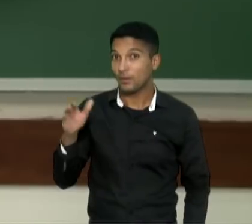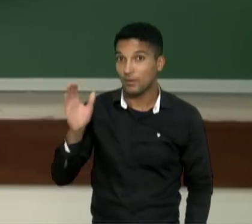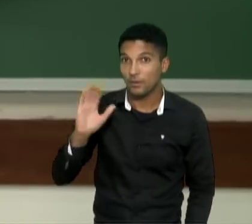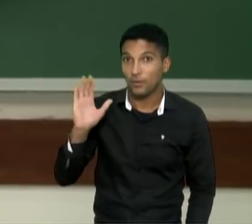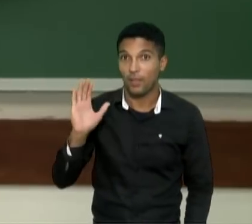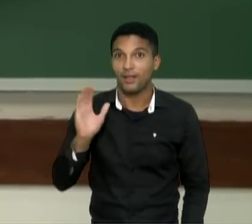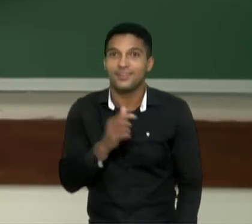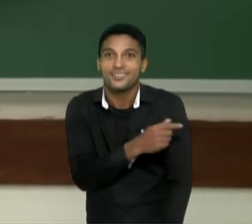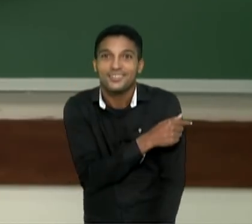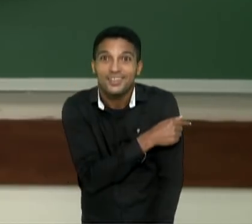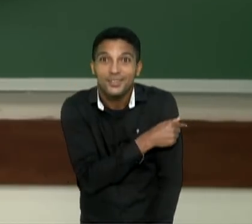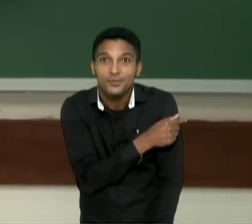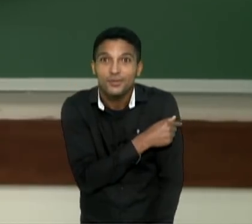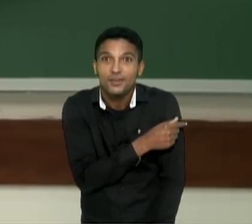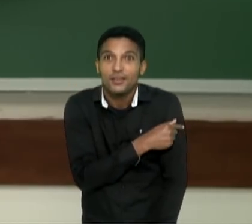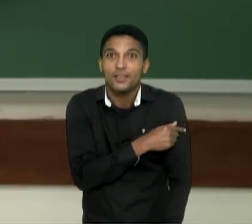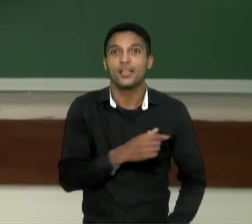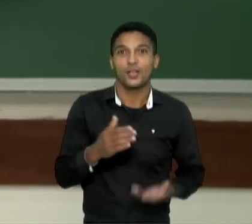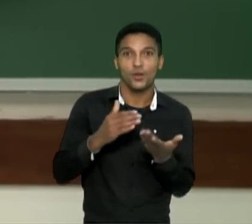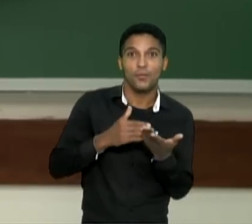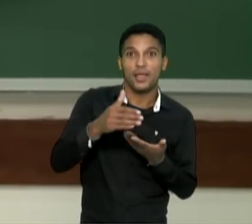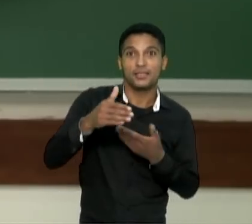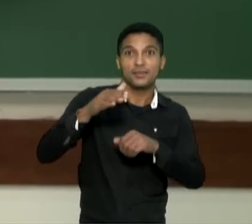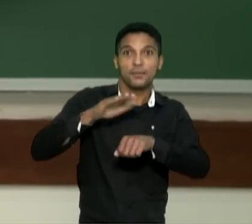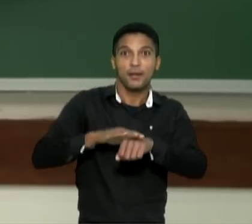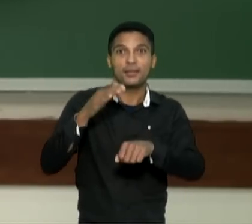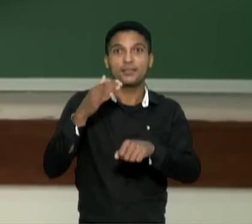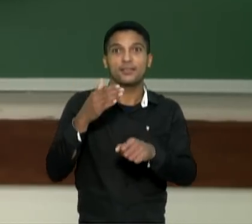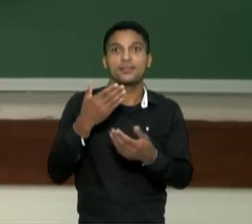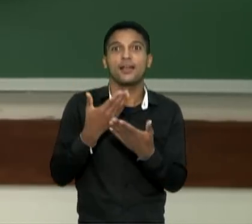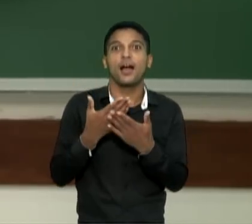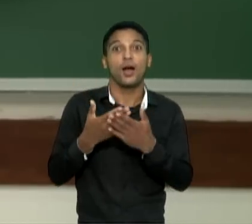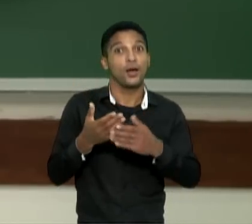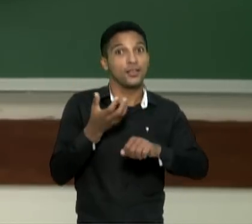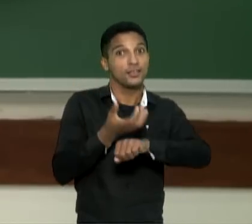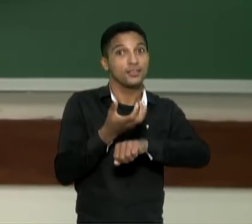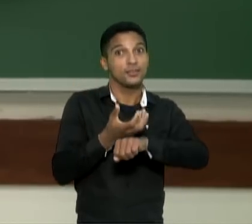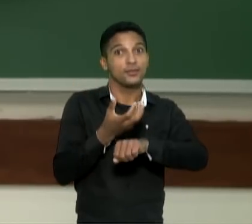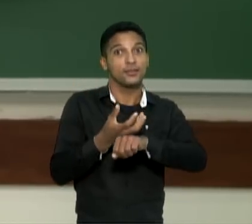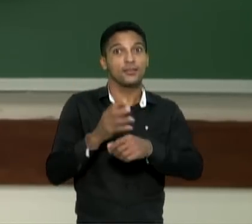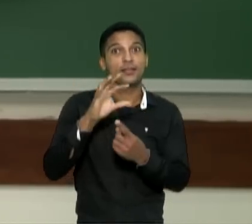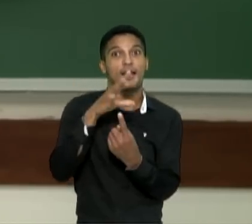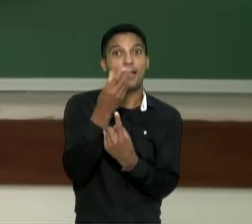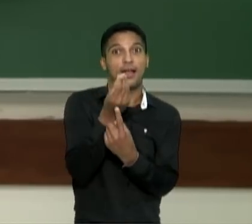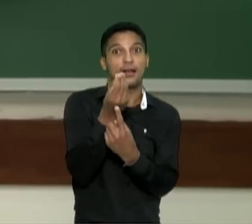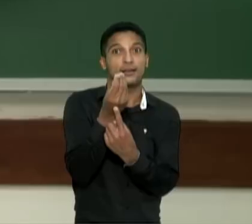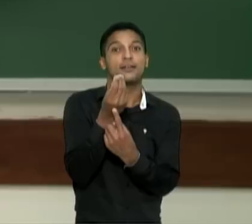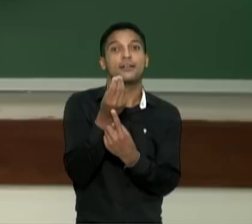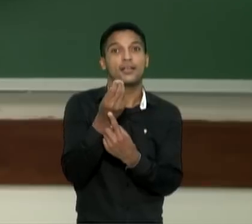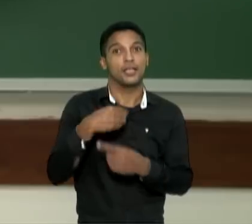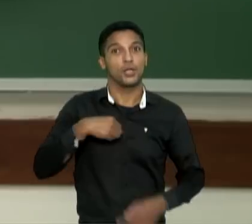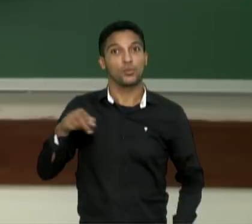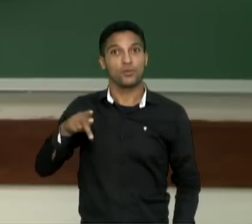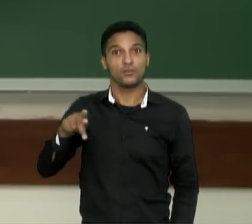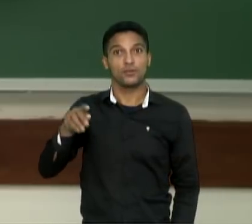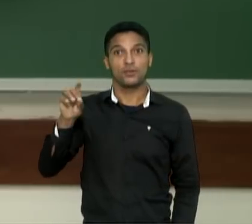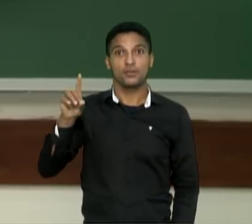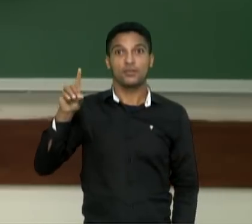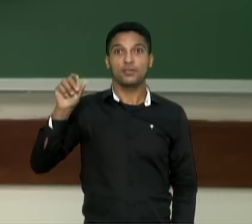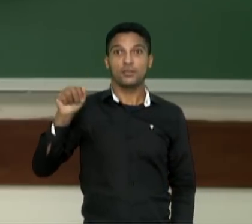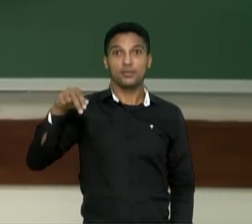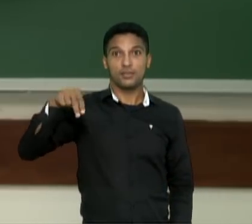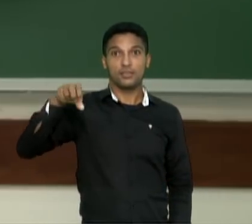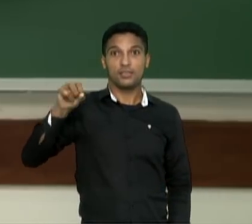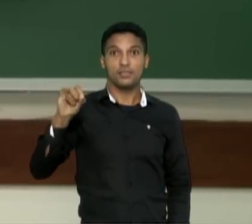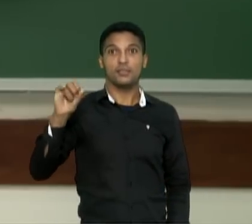Olá, sétimo ano! A gente começa mais uma aula agora de artes. Eu sou a professora Daniele Viana. Eu tenho alguns recados, né, antes